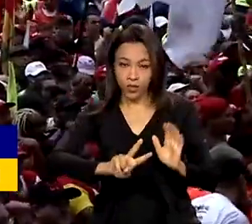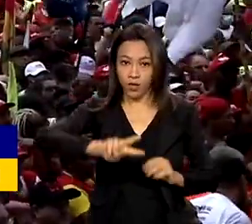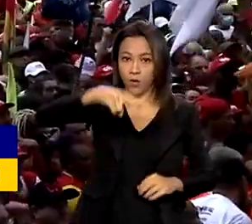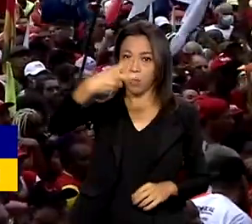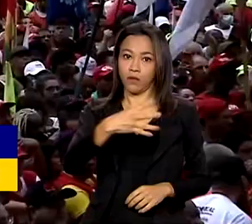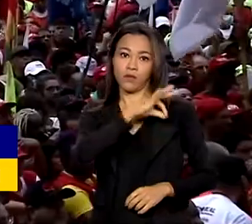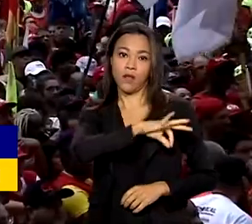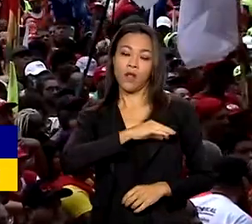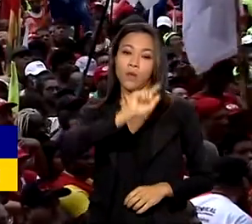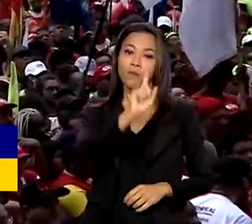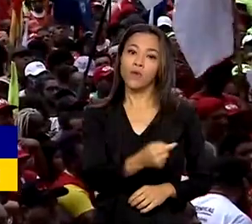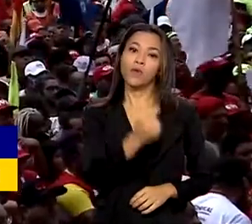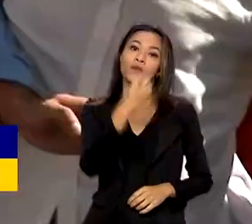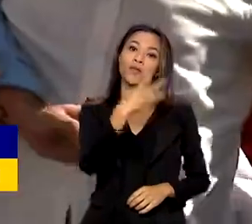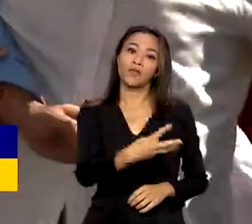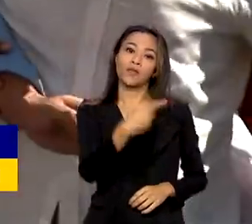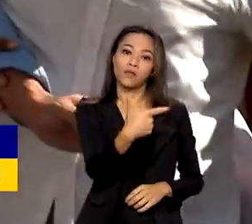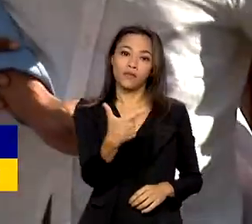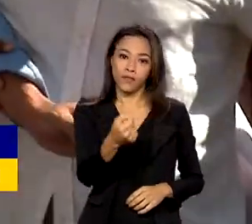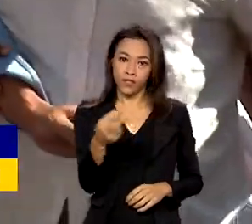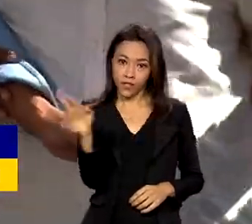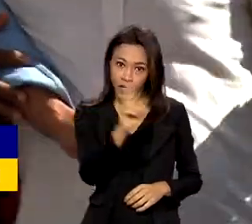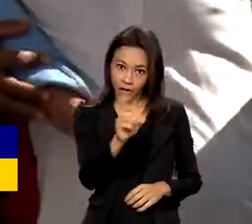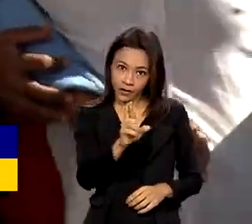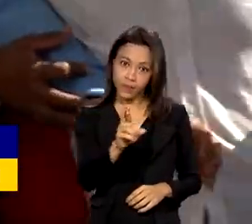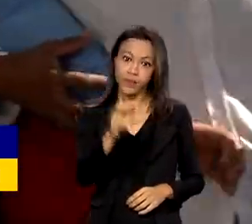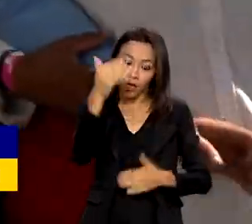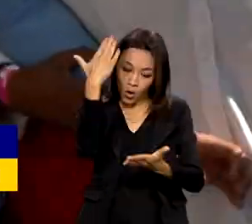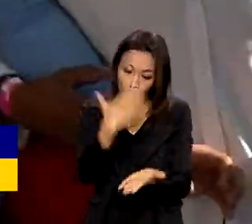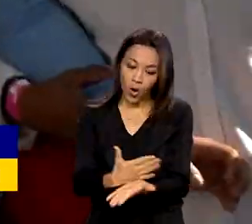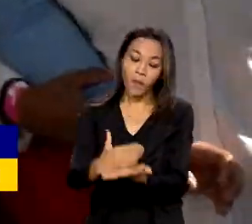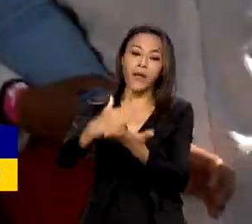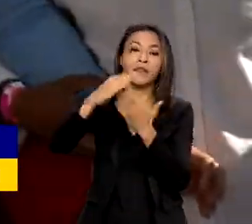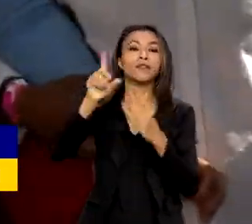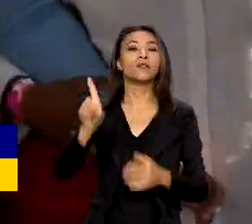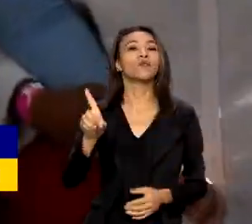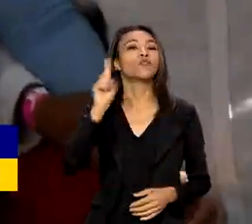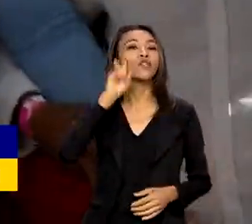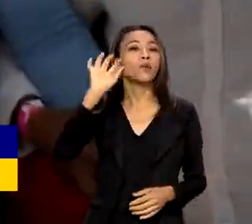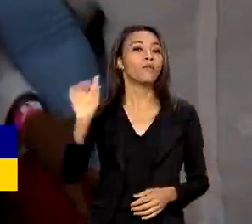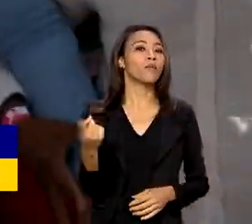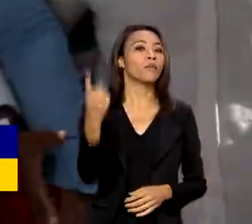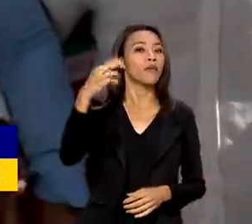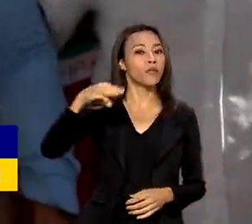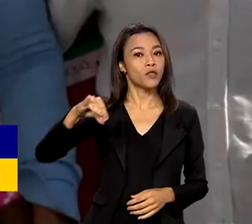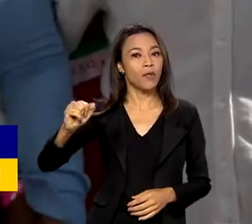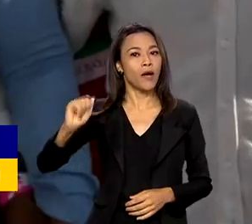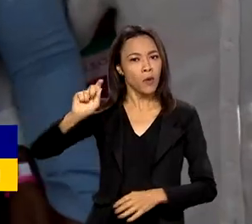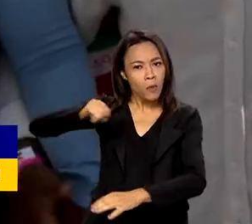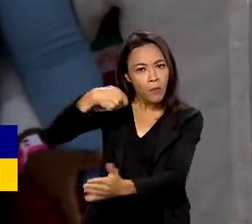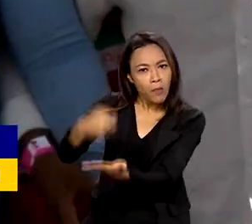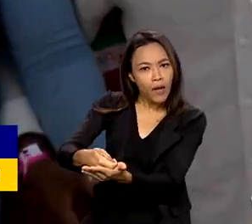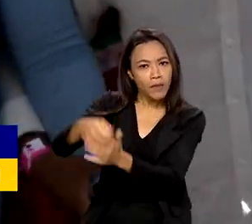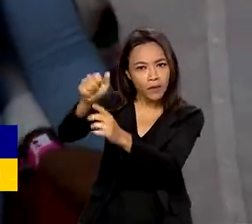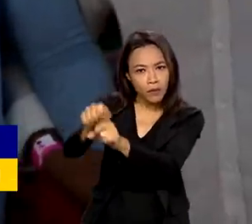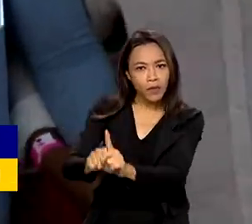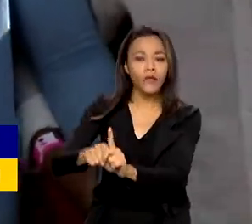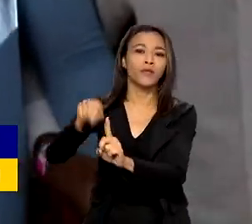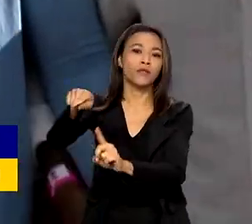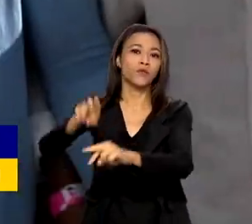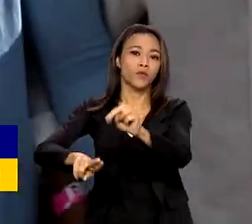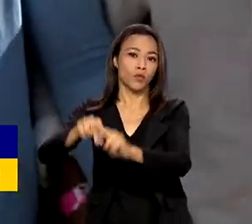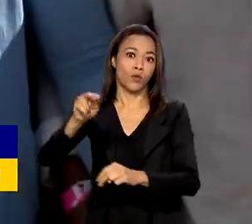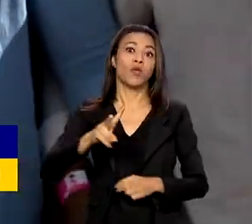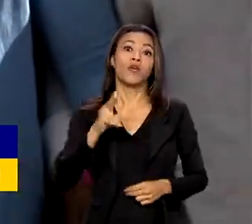para R$ 1.320, válido a partir do dia 1º de maio para pagamento em junho. Reafirmou que vai enviar